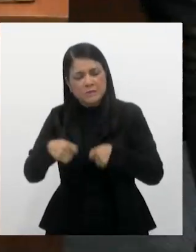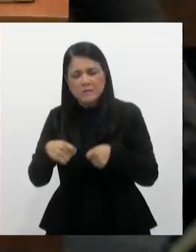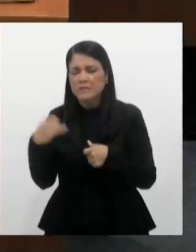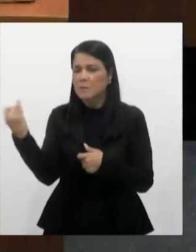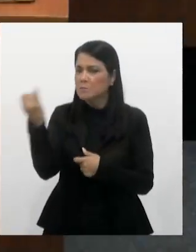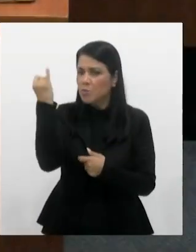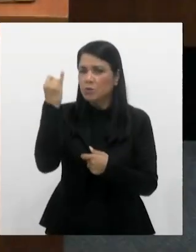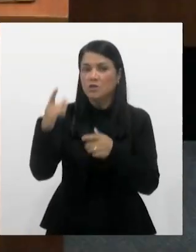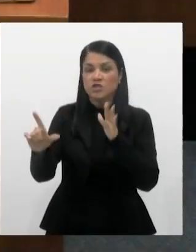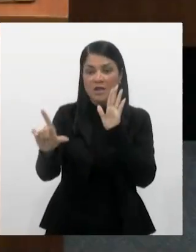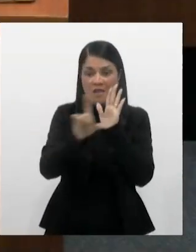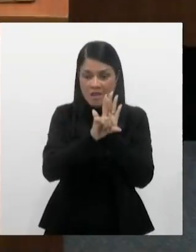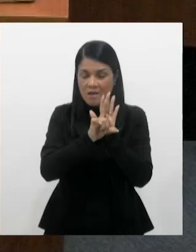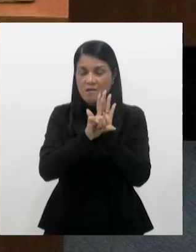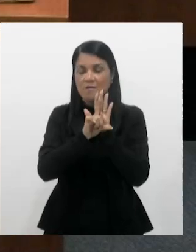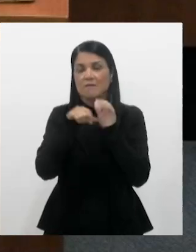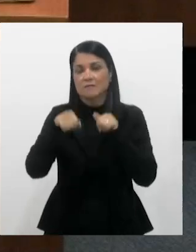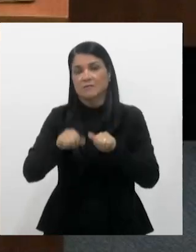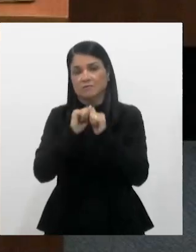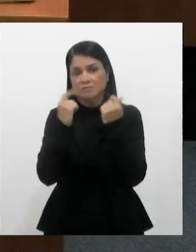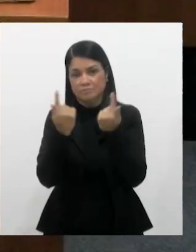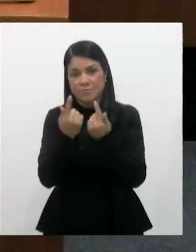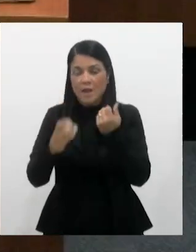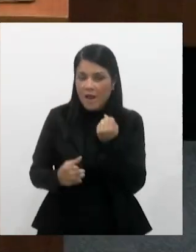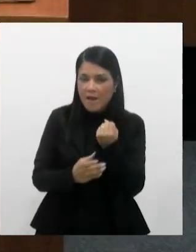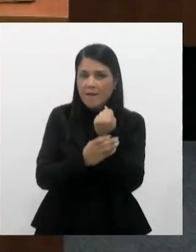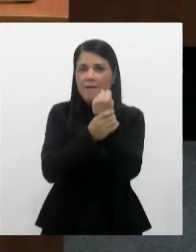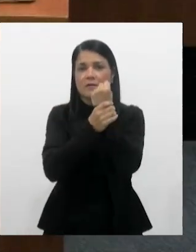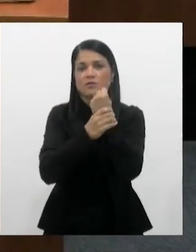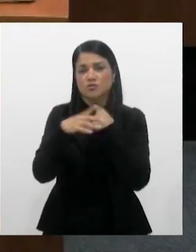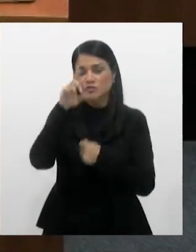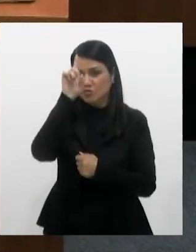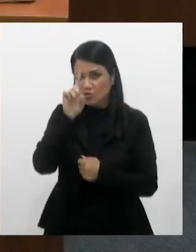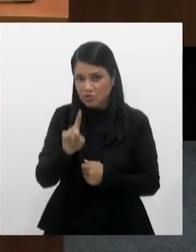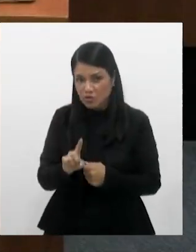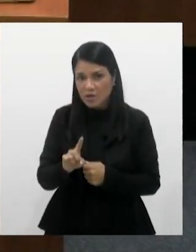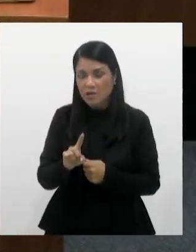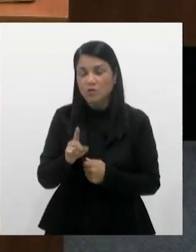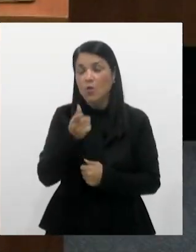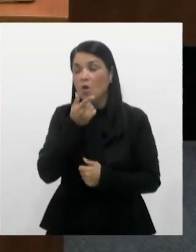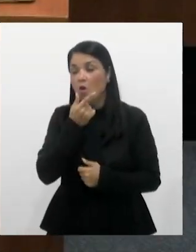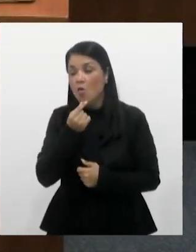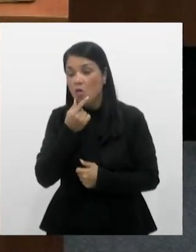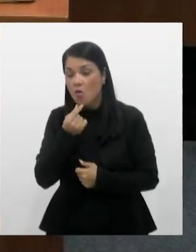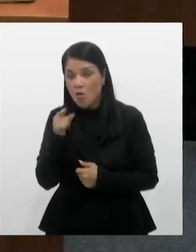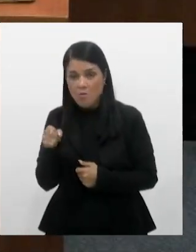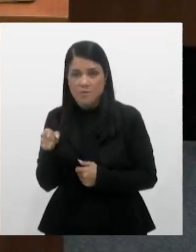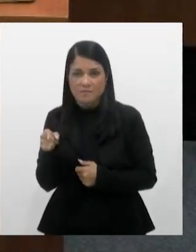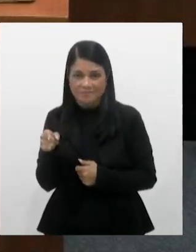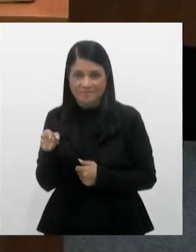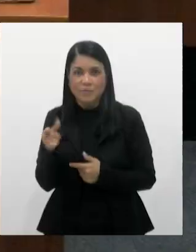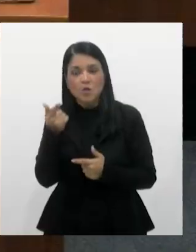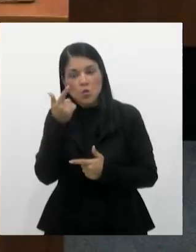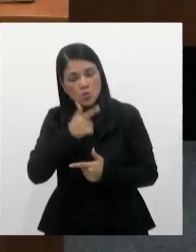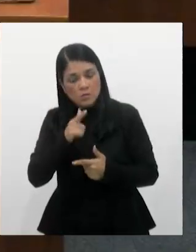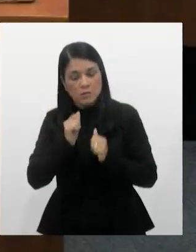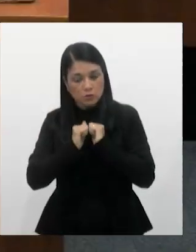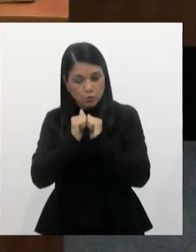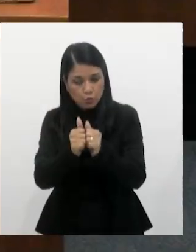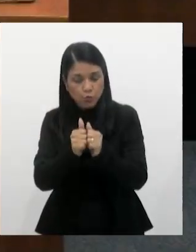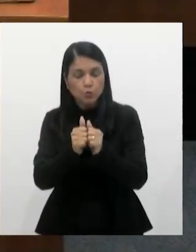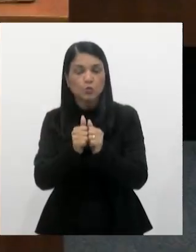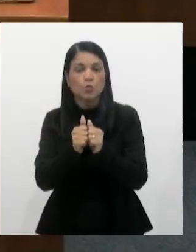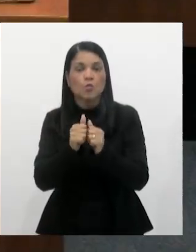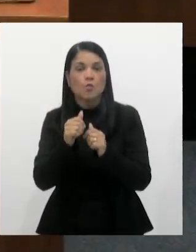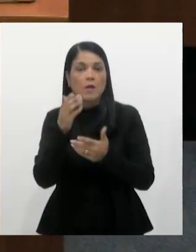coloque leis dentro dessa casa para poder garantir o direito a esse homem, para que depois ele consiga fazer um vínculo